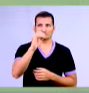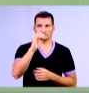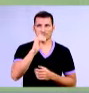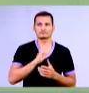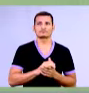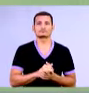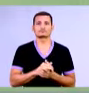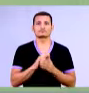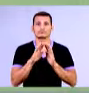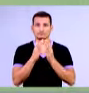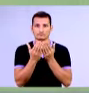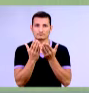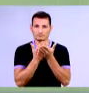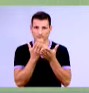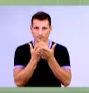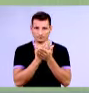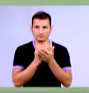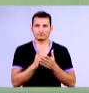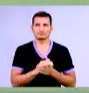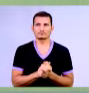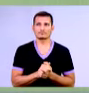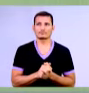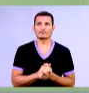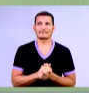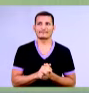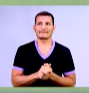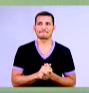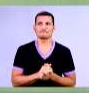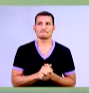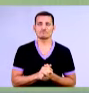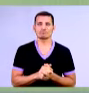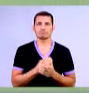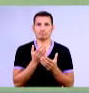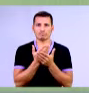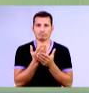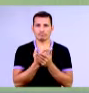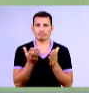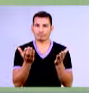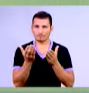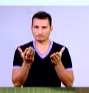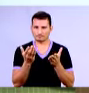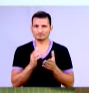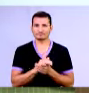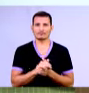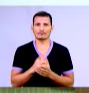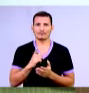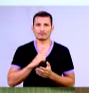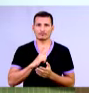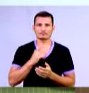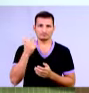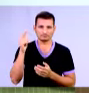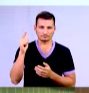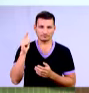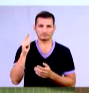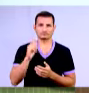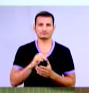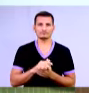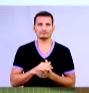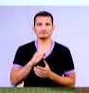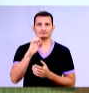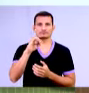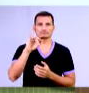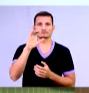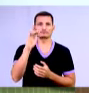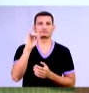aplicações. Embora nós tenhamos utilizado aqui para a aula de hoje a primeira edição, nós temos uma outra edição desse livro.